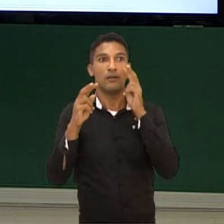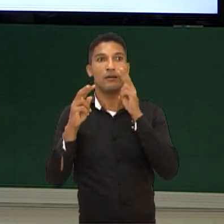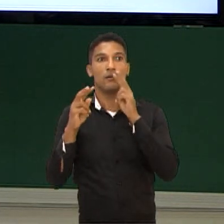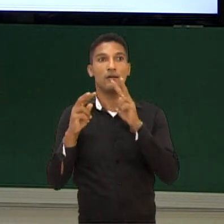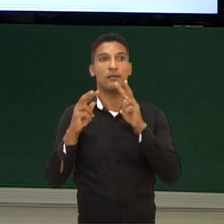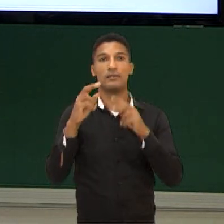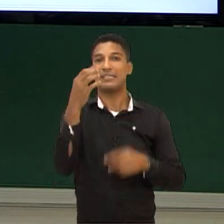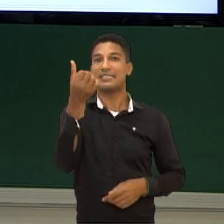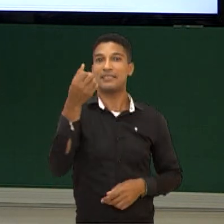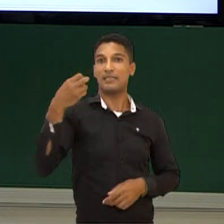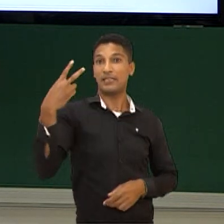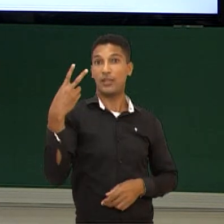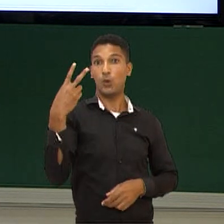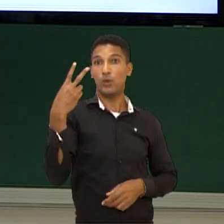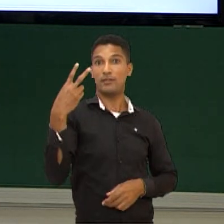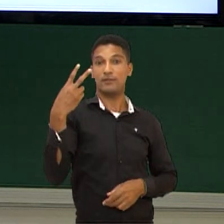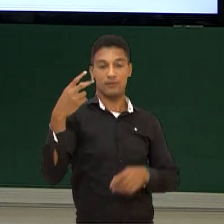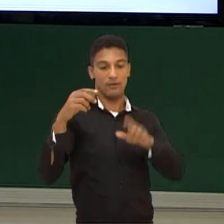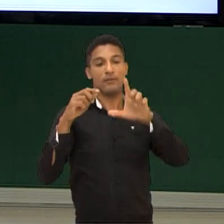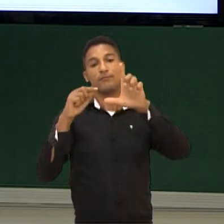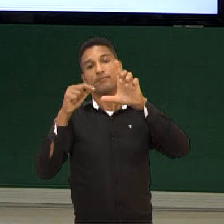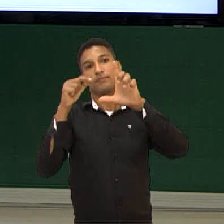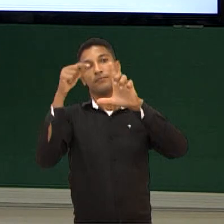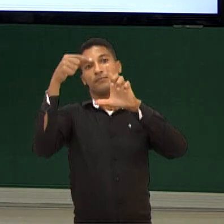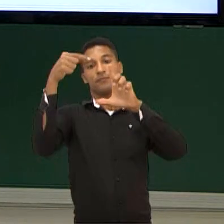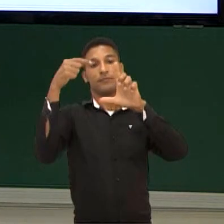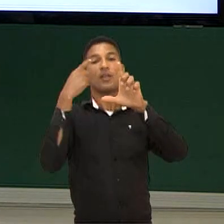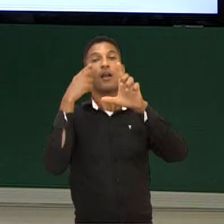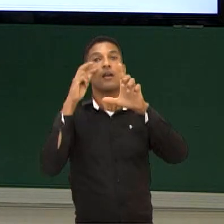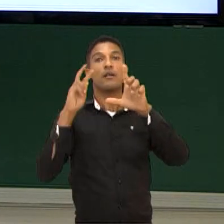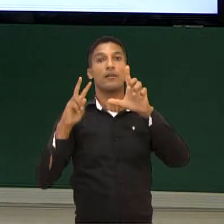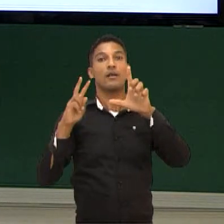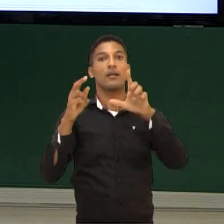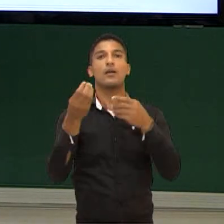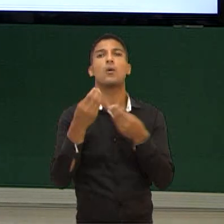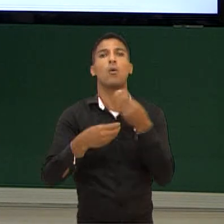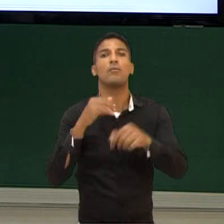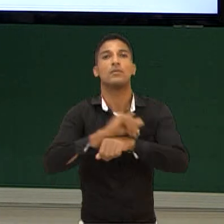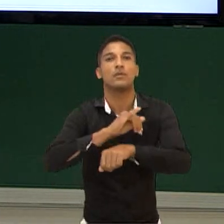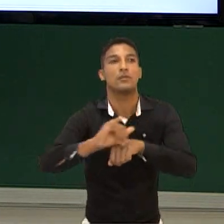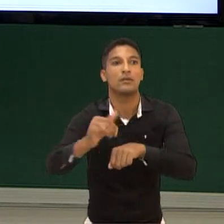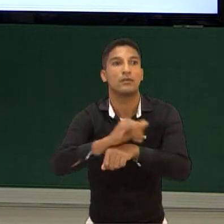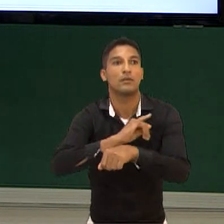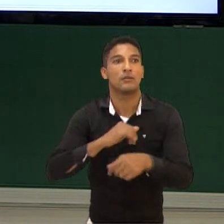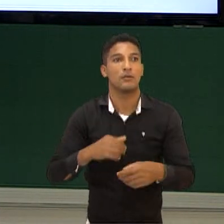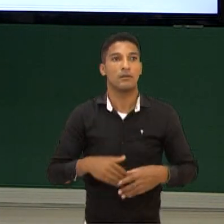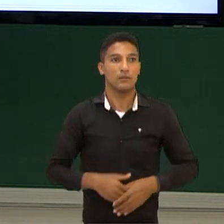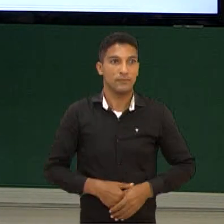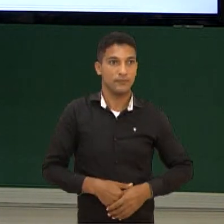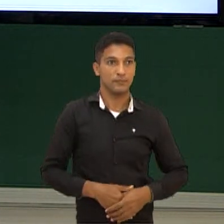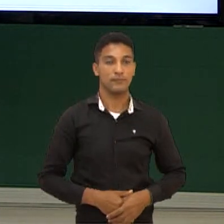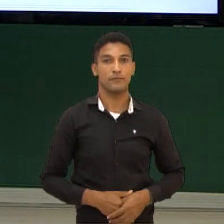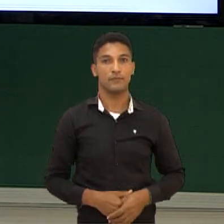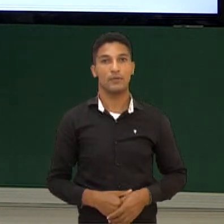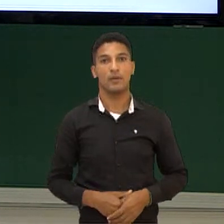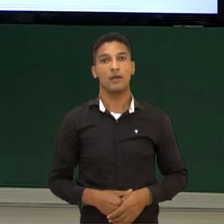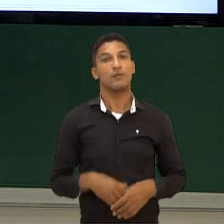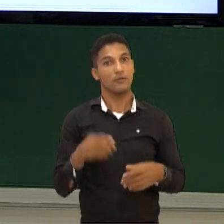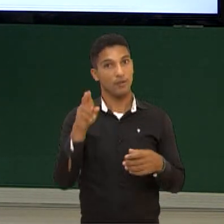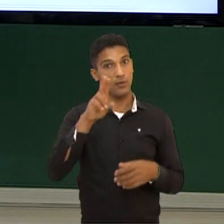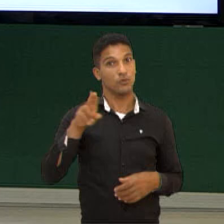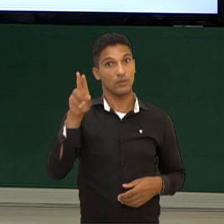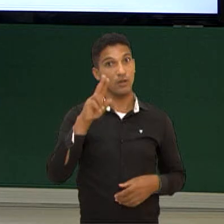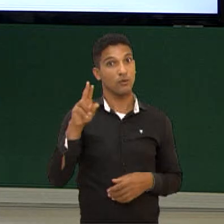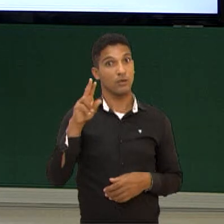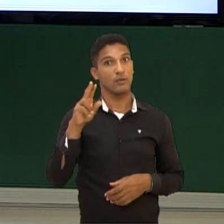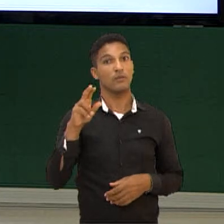maneira que você fez. Pode ser também. Aqui a gente vai utilizar o princípio aditivo, para a gente